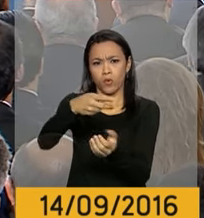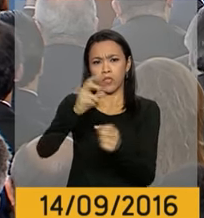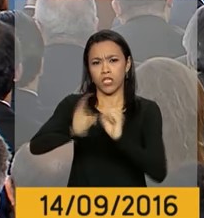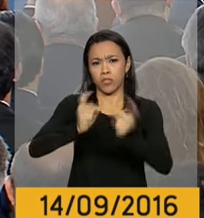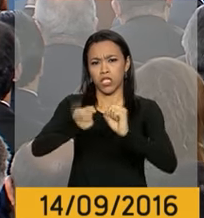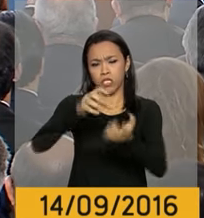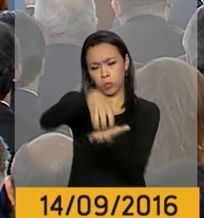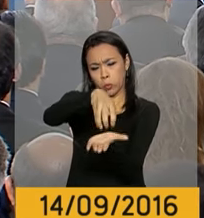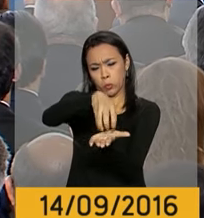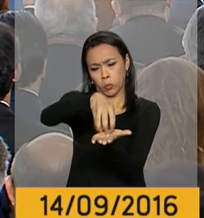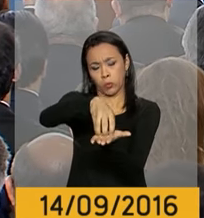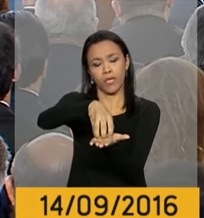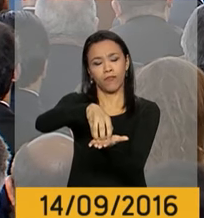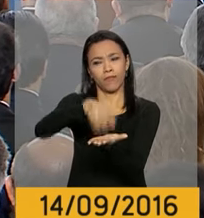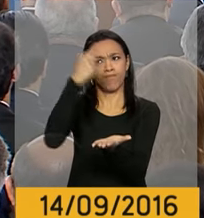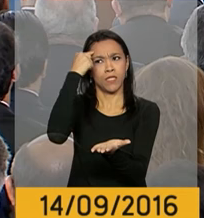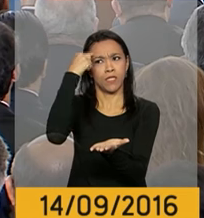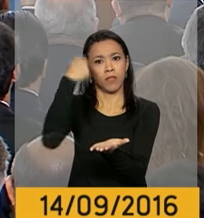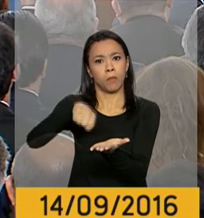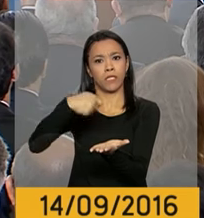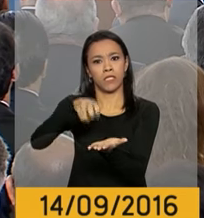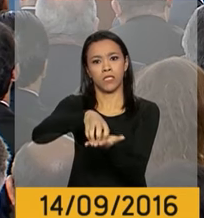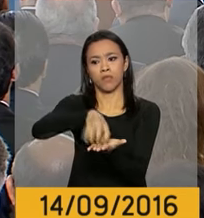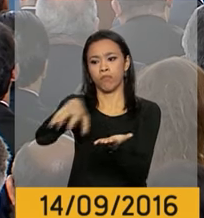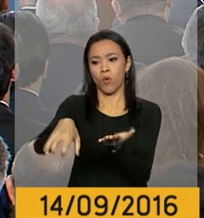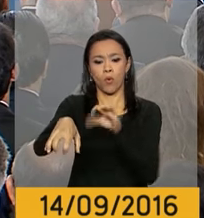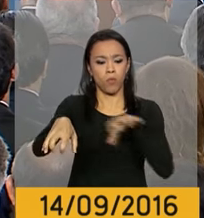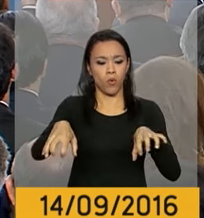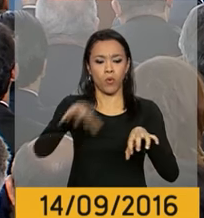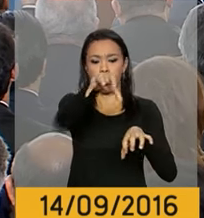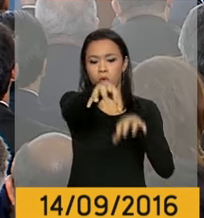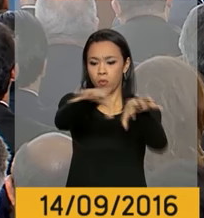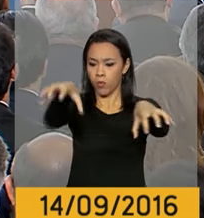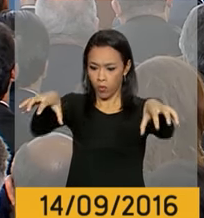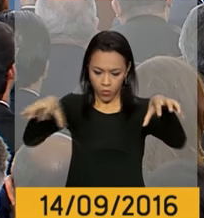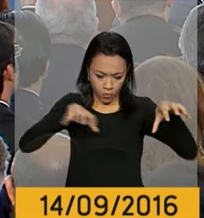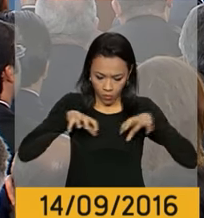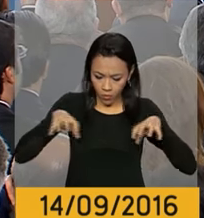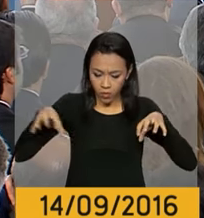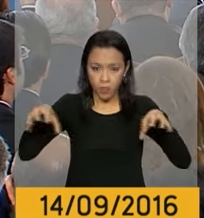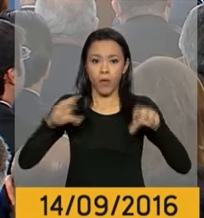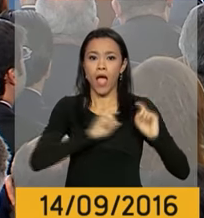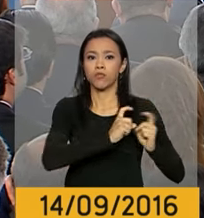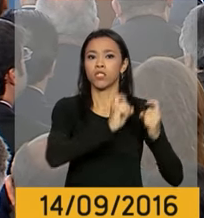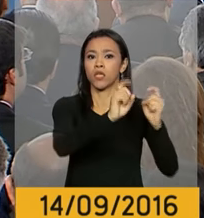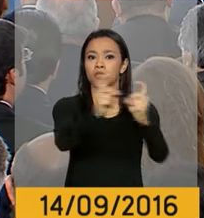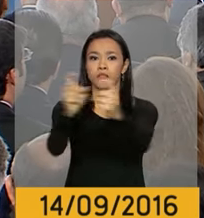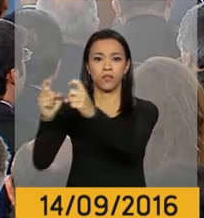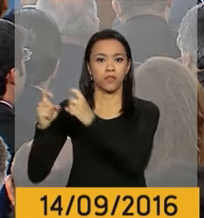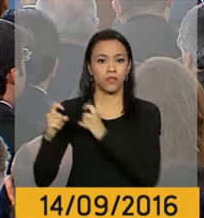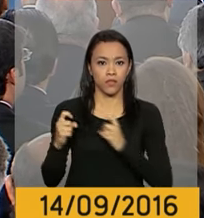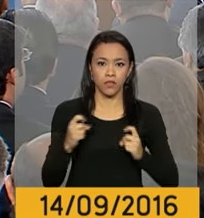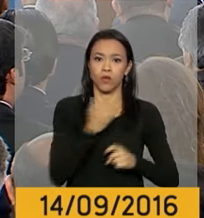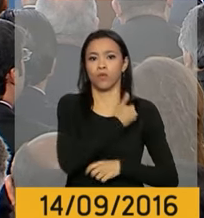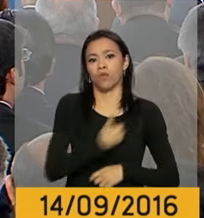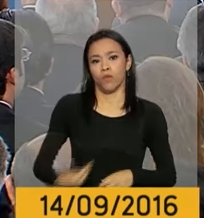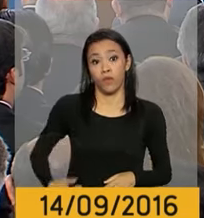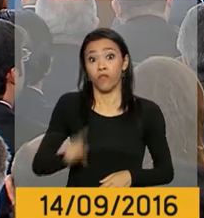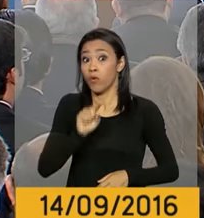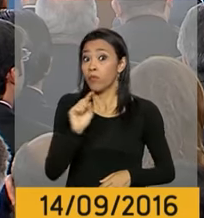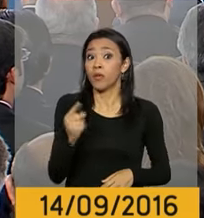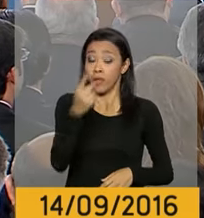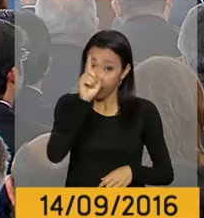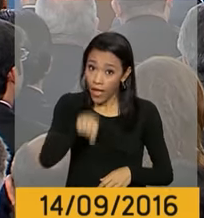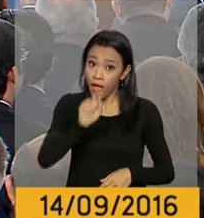que era preciso descentralizar a atividade pública, e daí o nascimento das chamadas autarquias, que foi o primeiro gesto de descentralização há